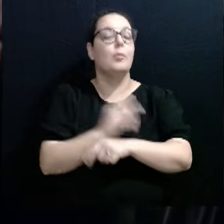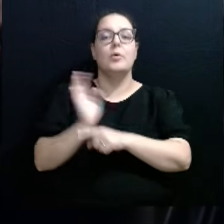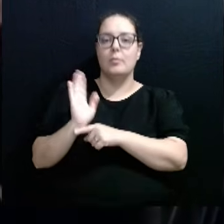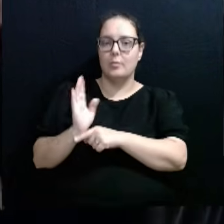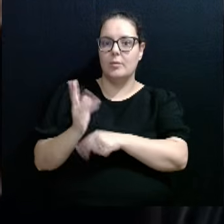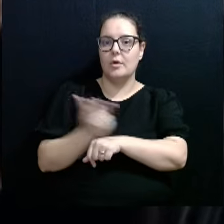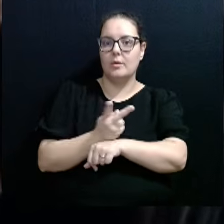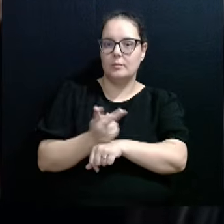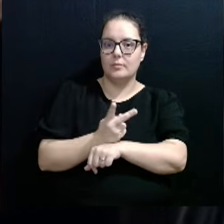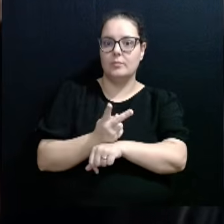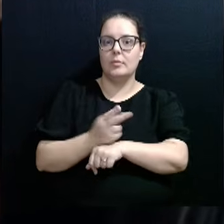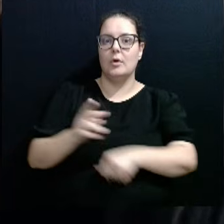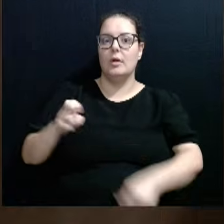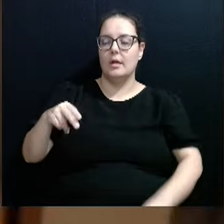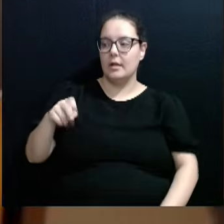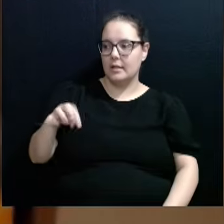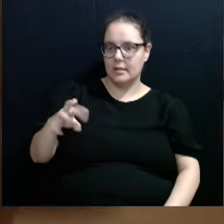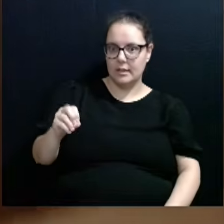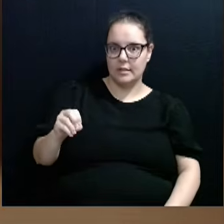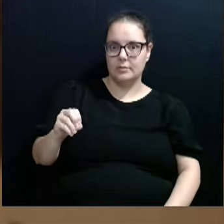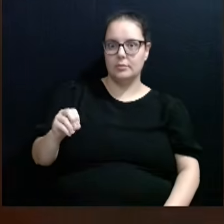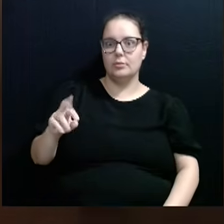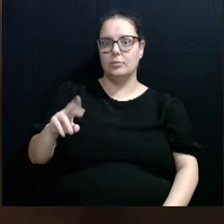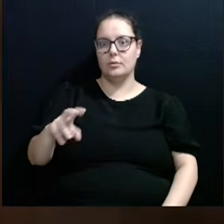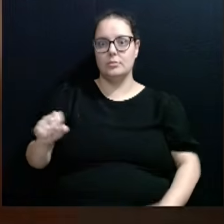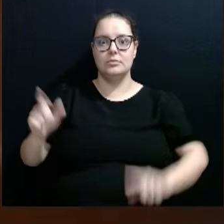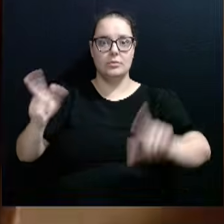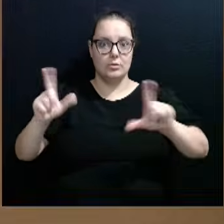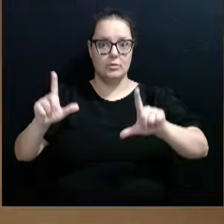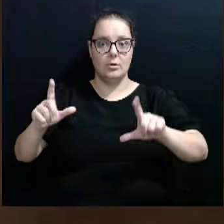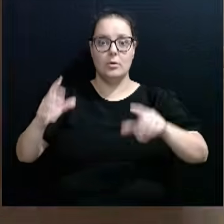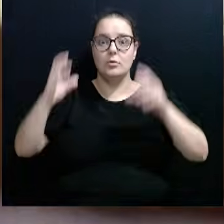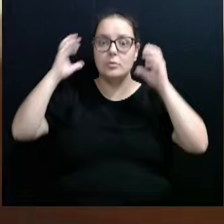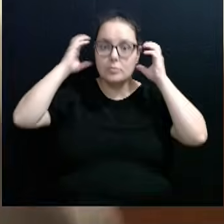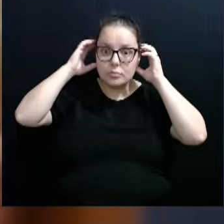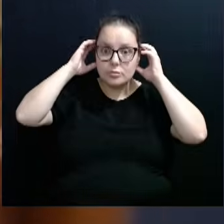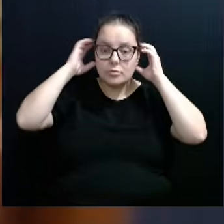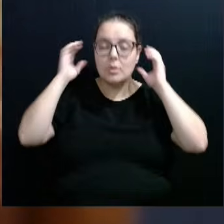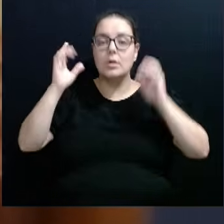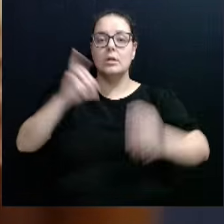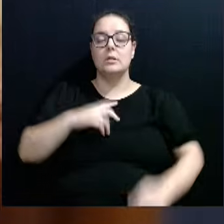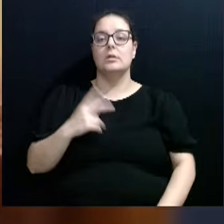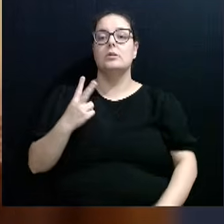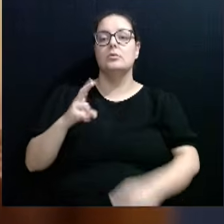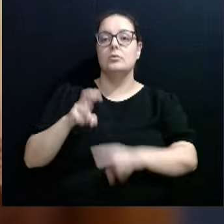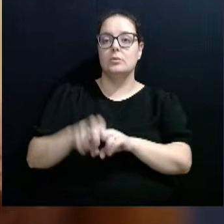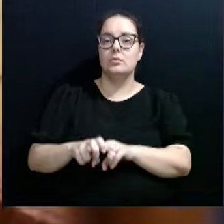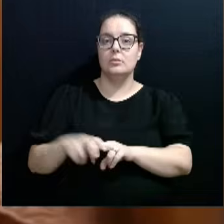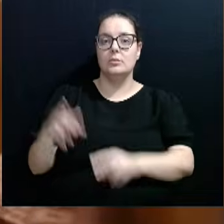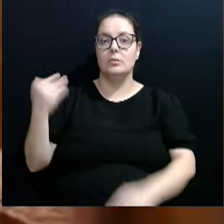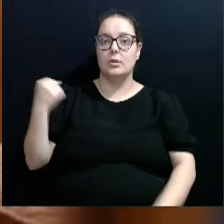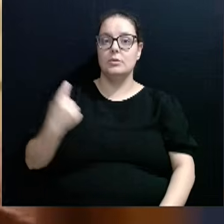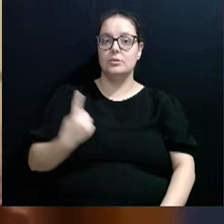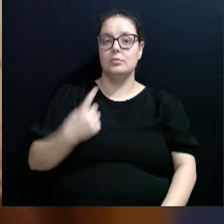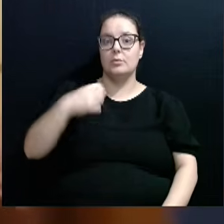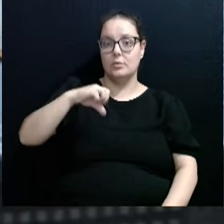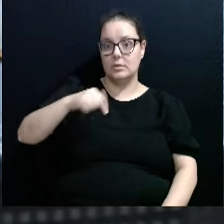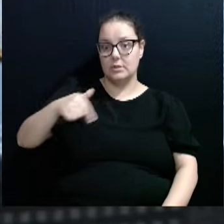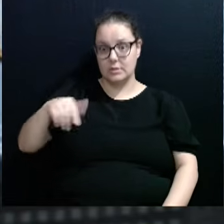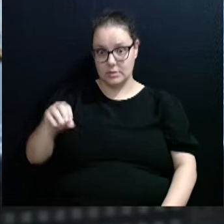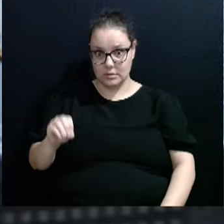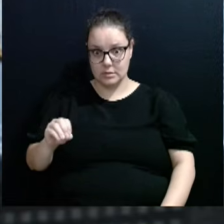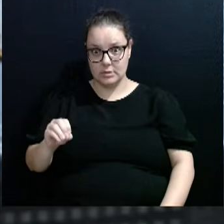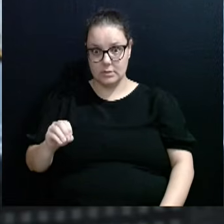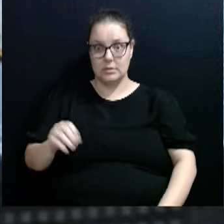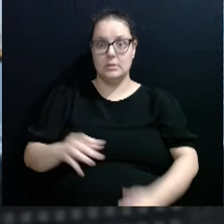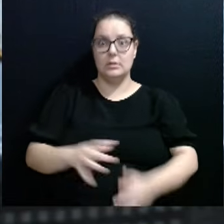Renato Russo tem TV, tem aparelho de som, tem duas cadeiras da época de 1970, né? E o Vai Que